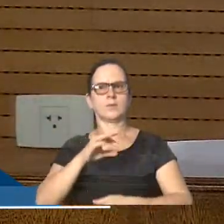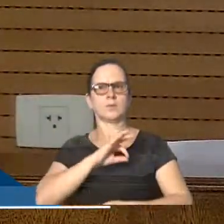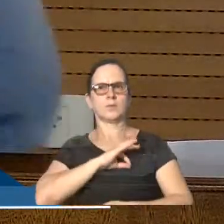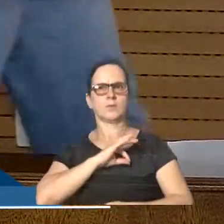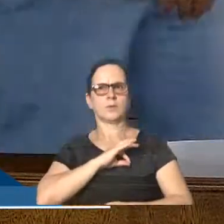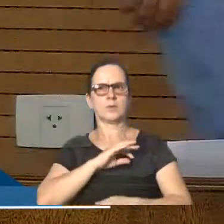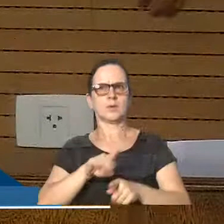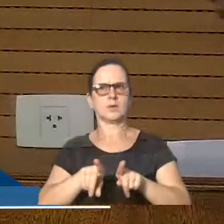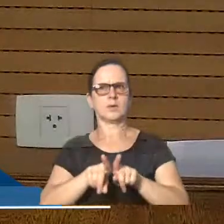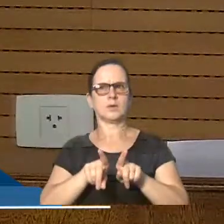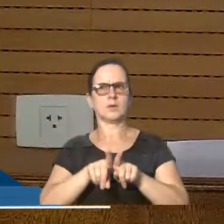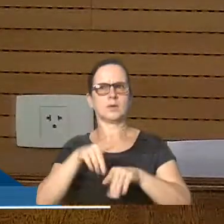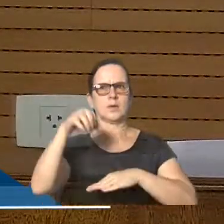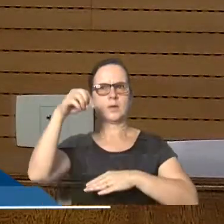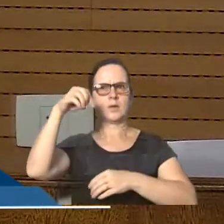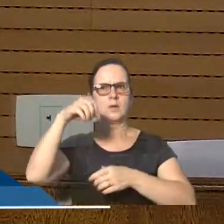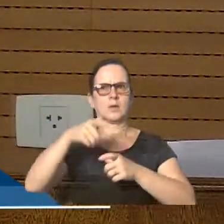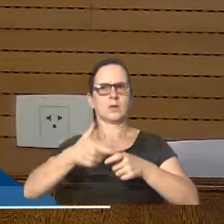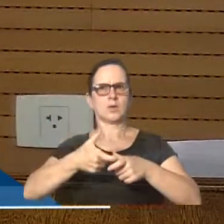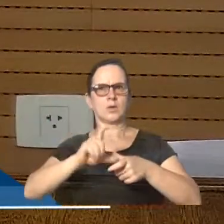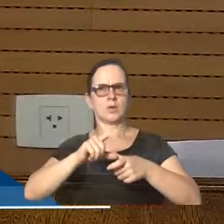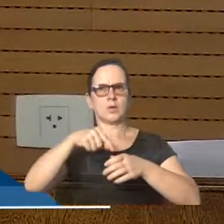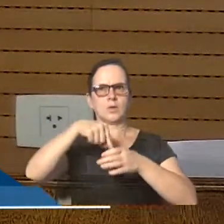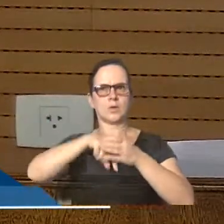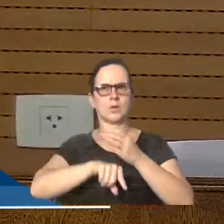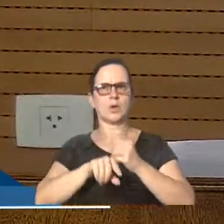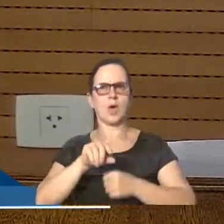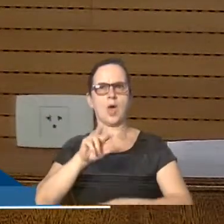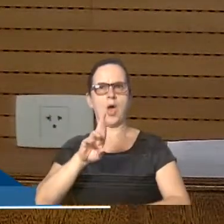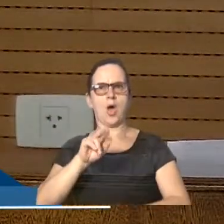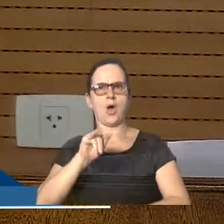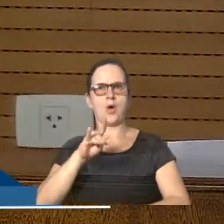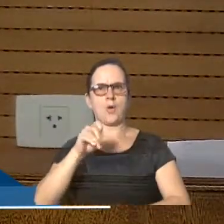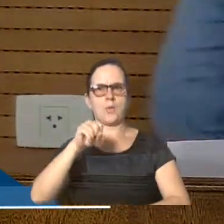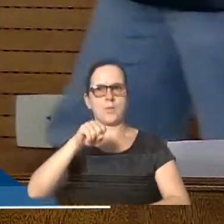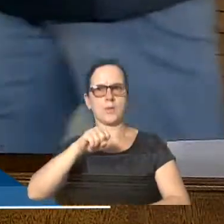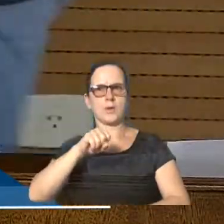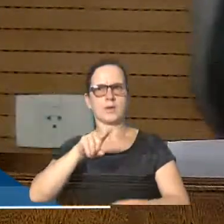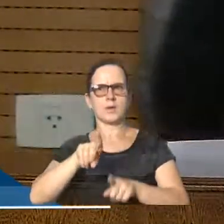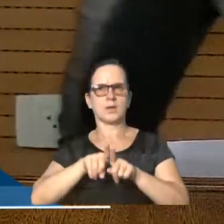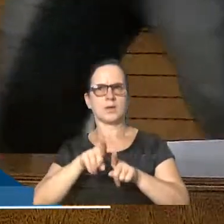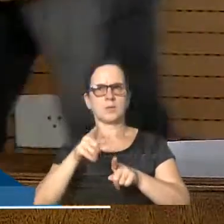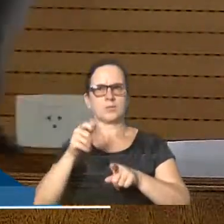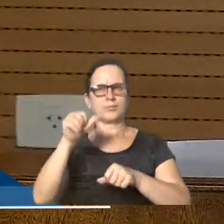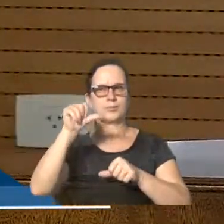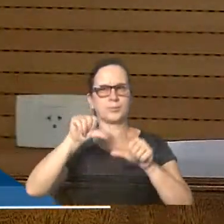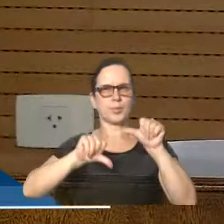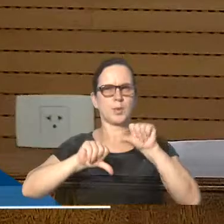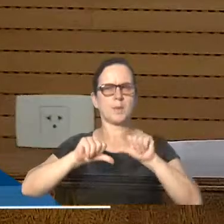de tampas nos bueiros do Rubens Lara, pois as mesmas estão em más condições